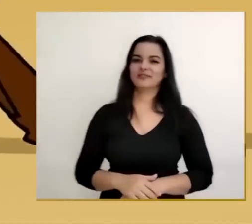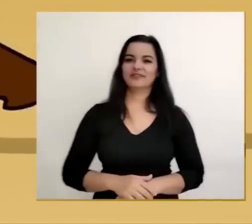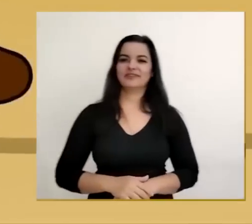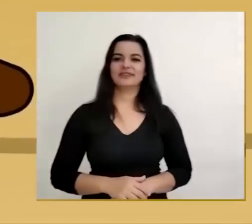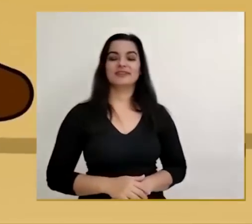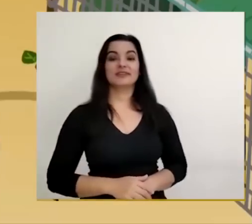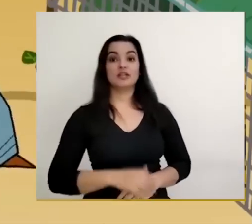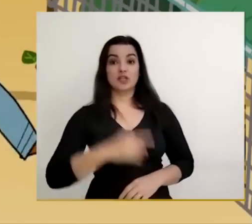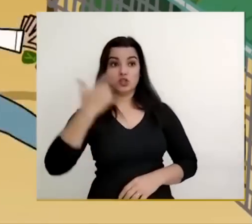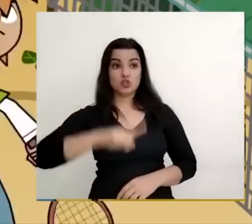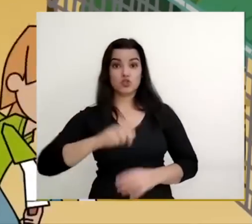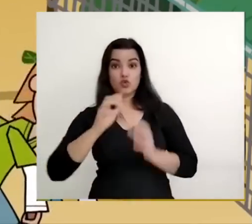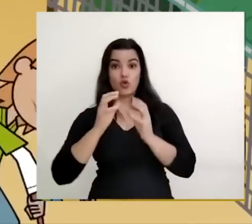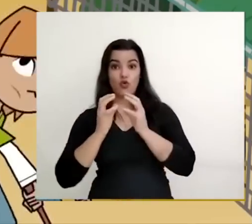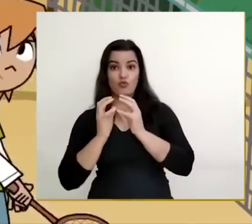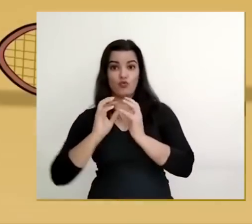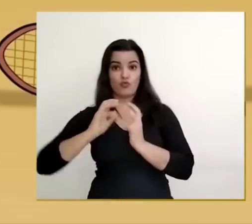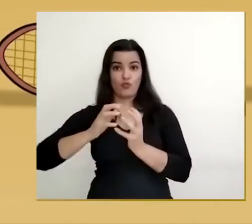Lá vai outra bola!